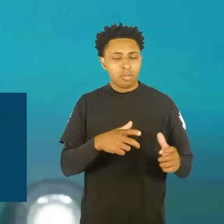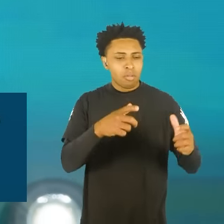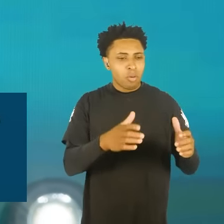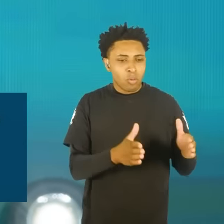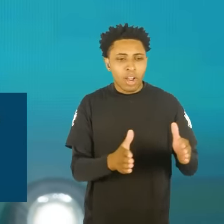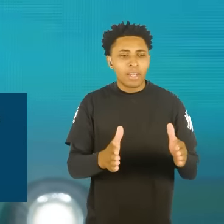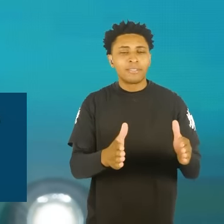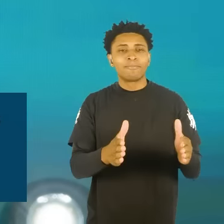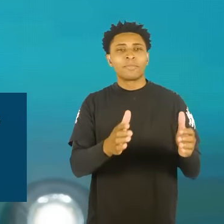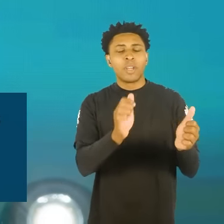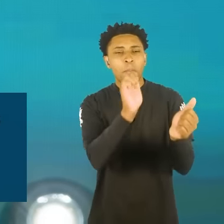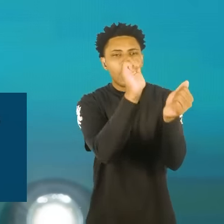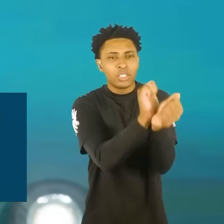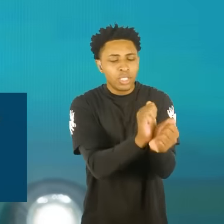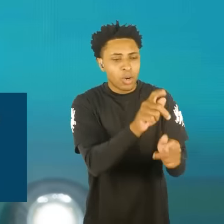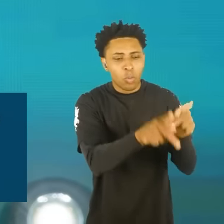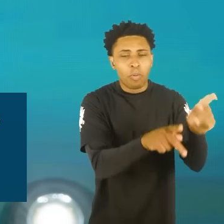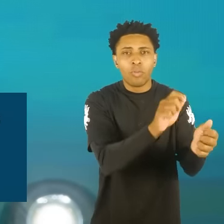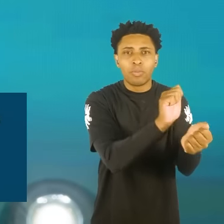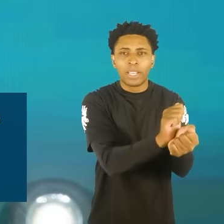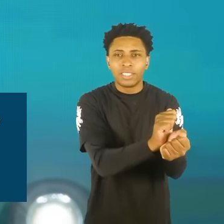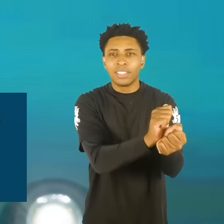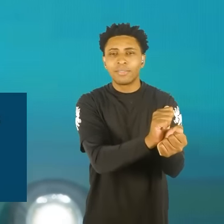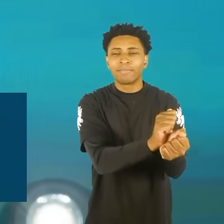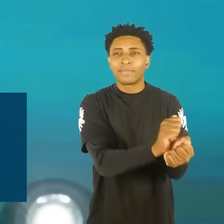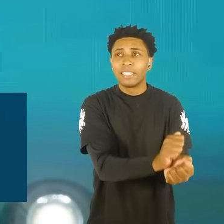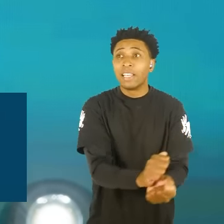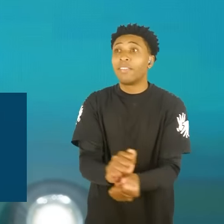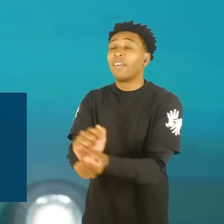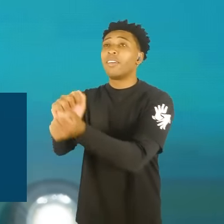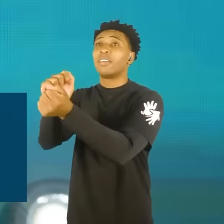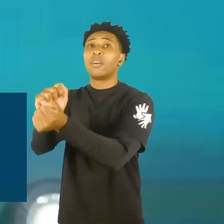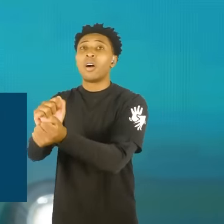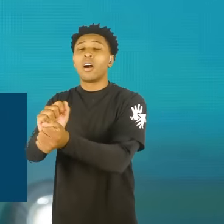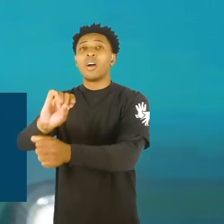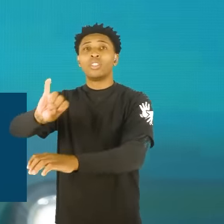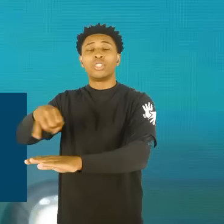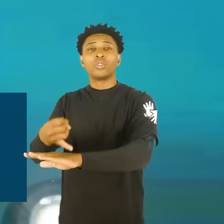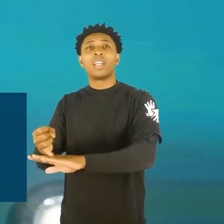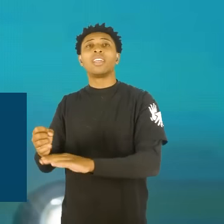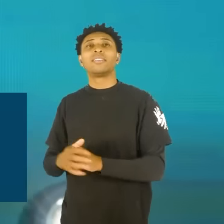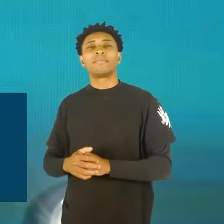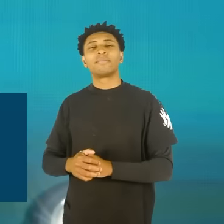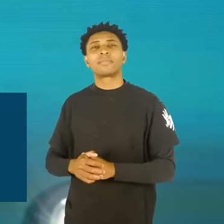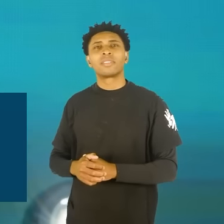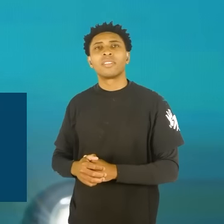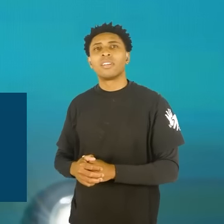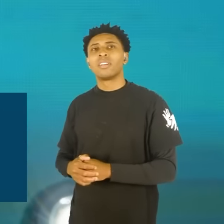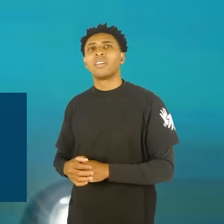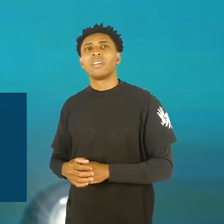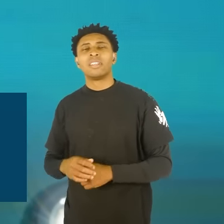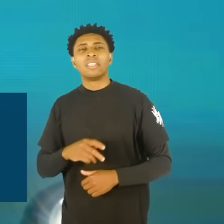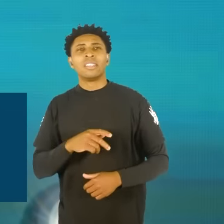os levasse preso para Jerusalém. Na sua viagem, quando